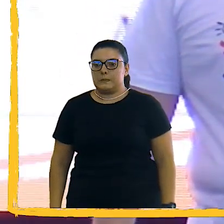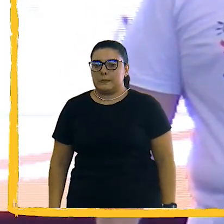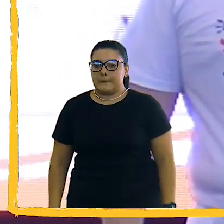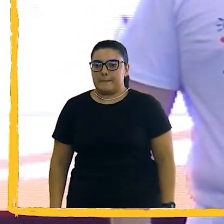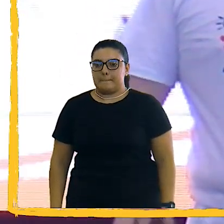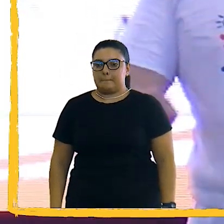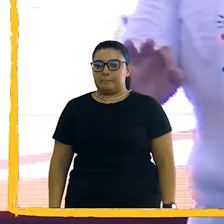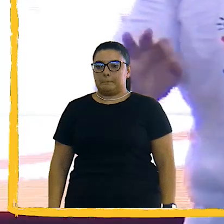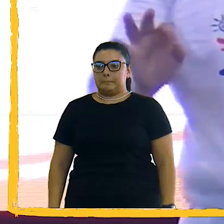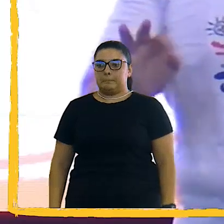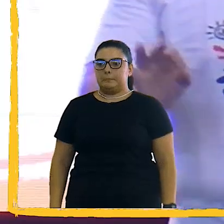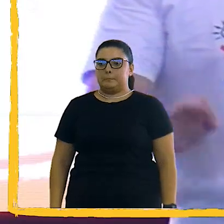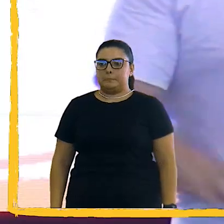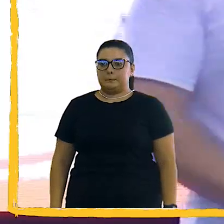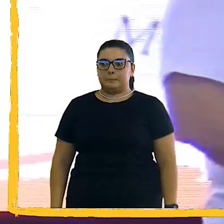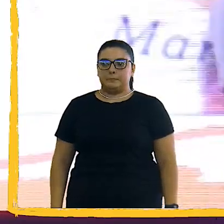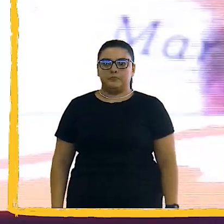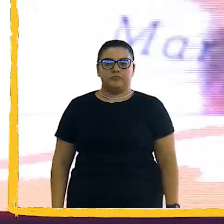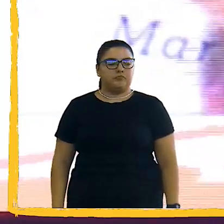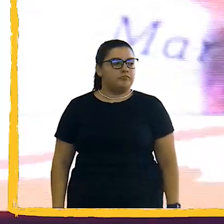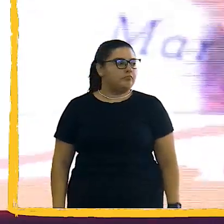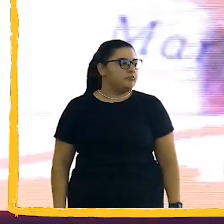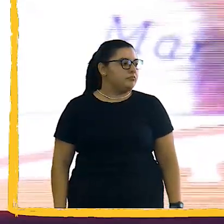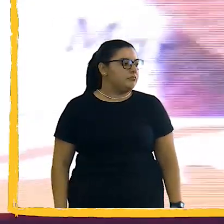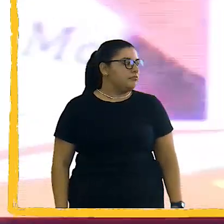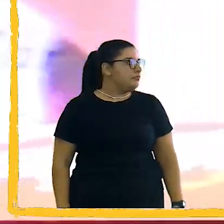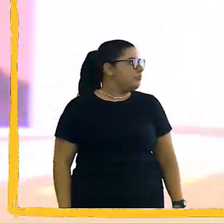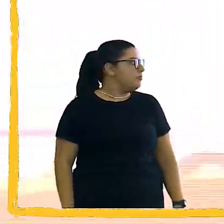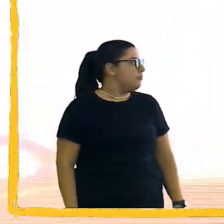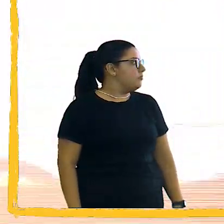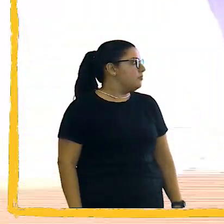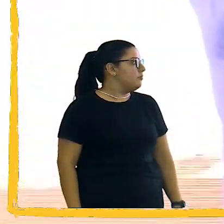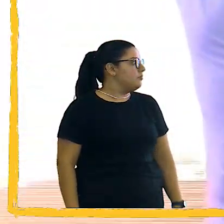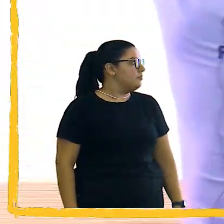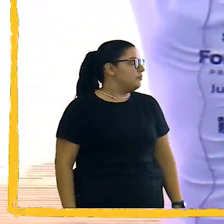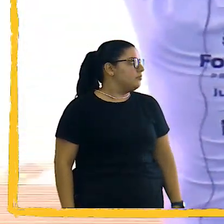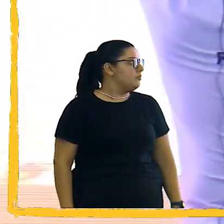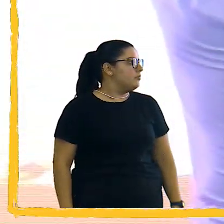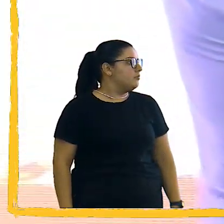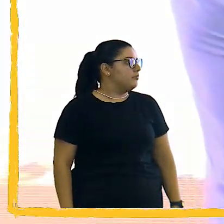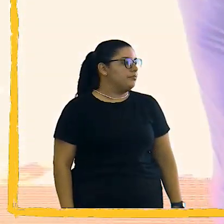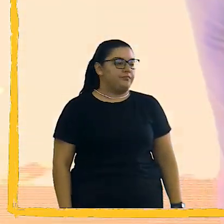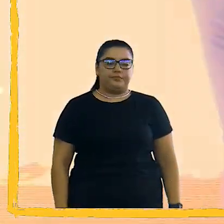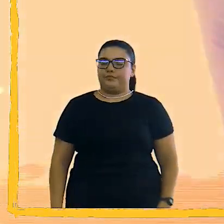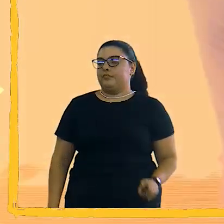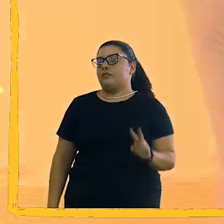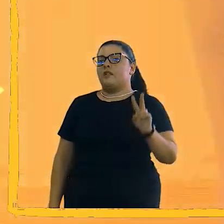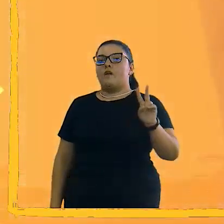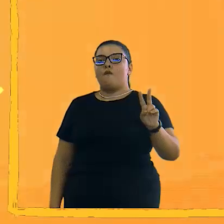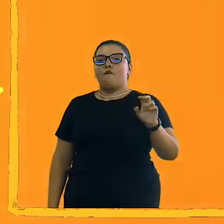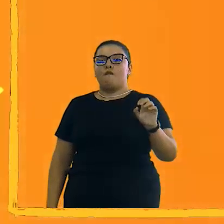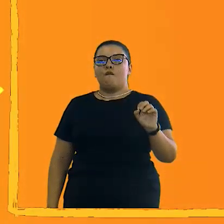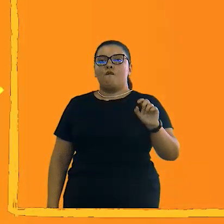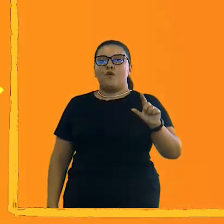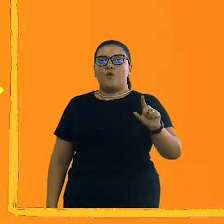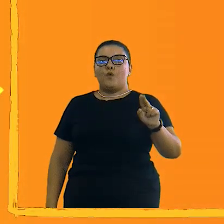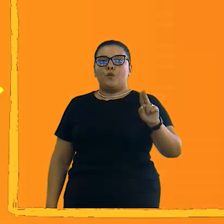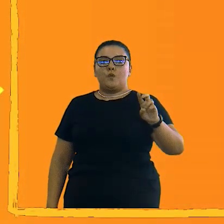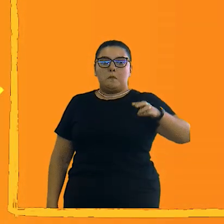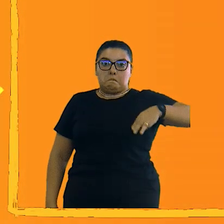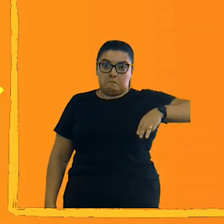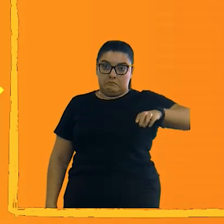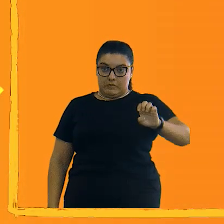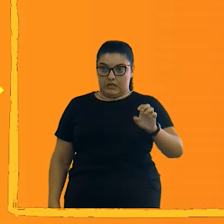observação coloca assim ó volume do